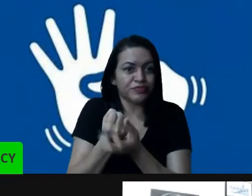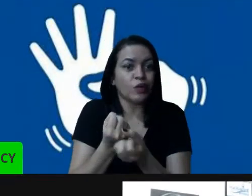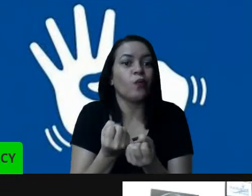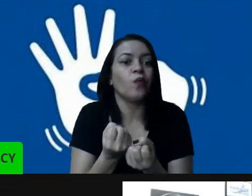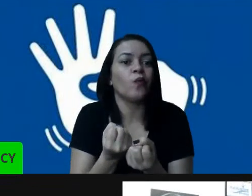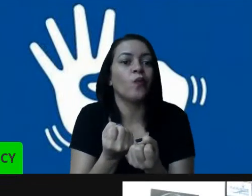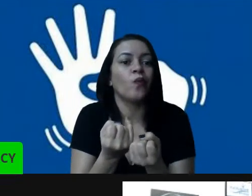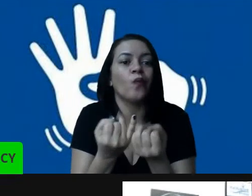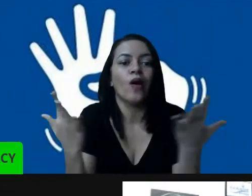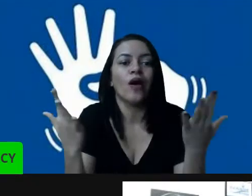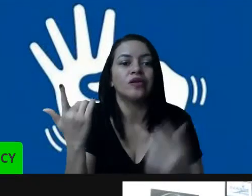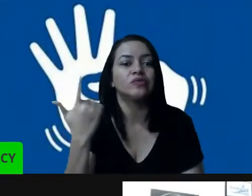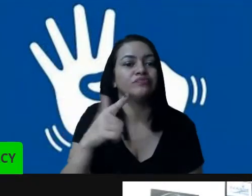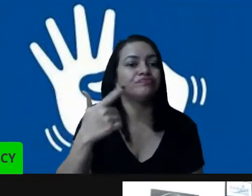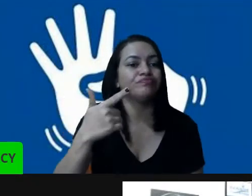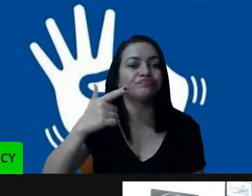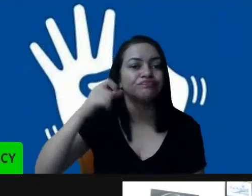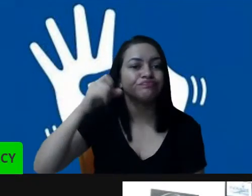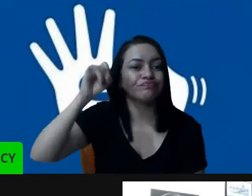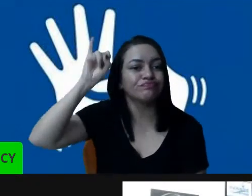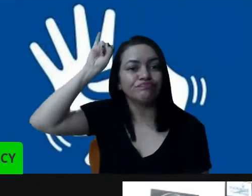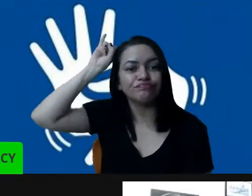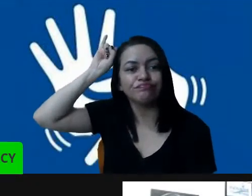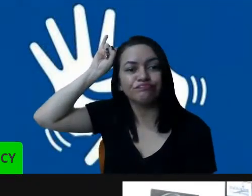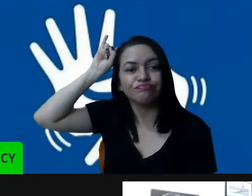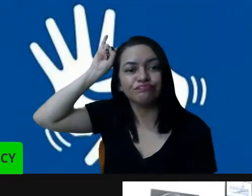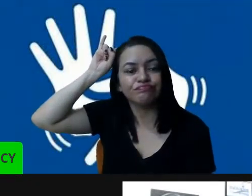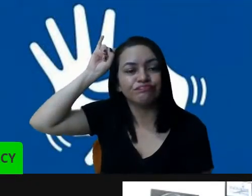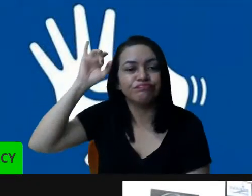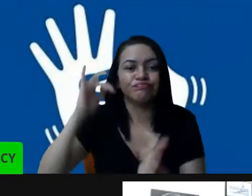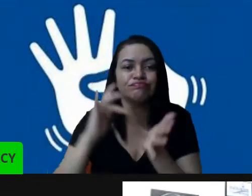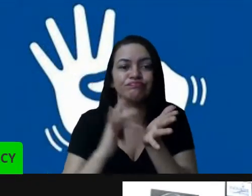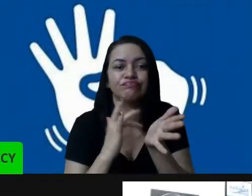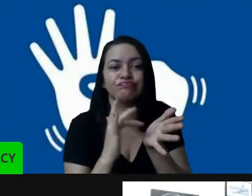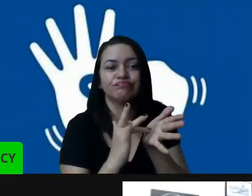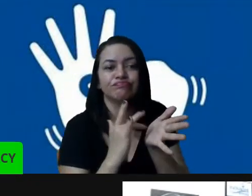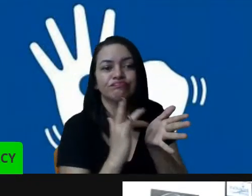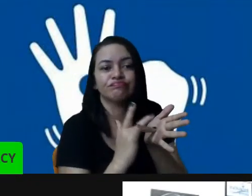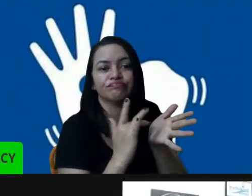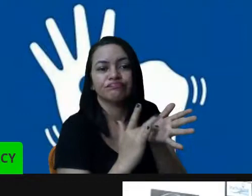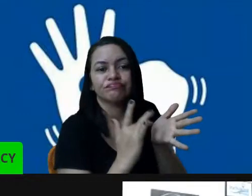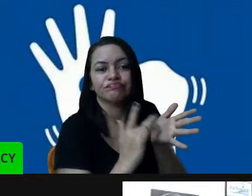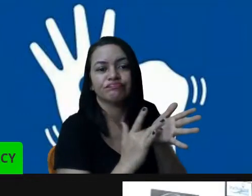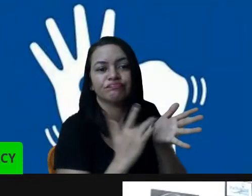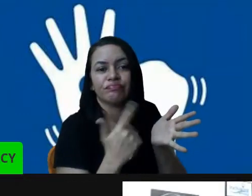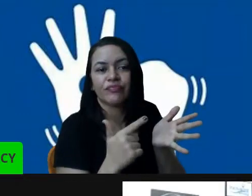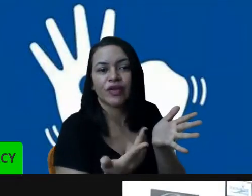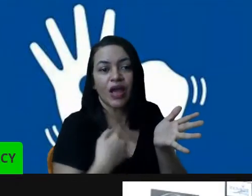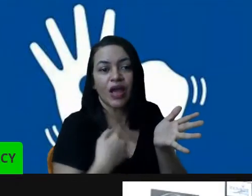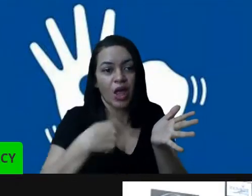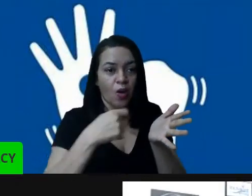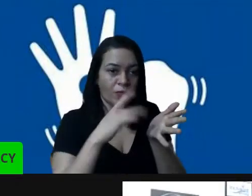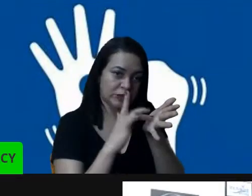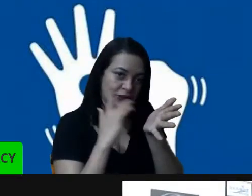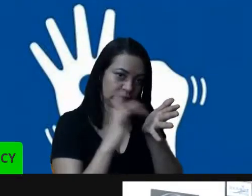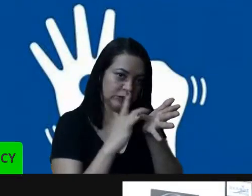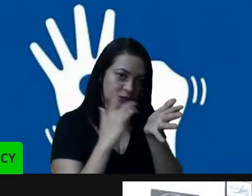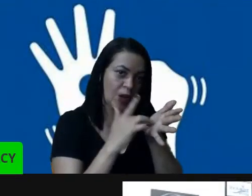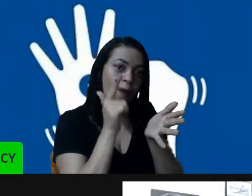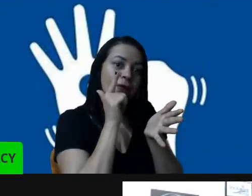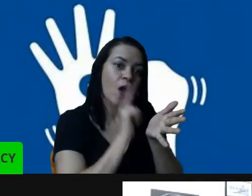smartphone, né? E aí esse smartphone eu tenho que manusear para fazer um cadastro que é